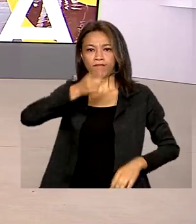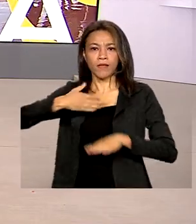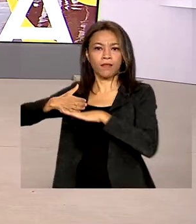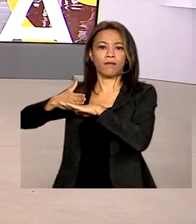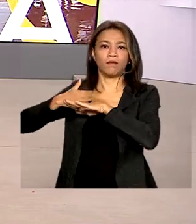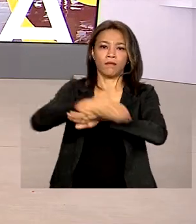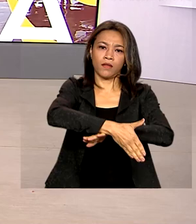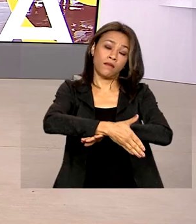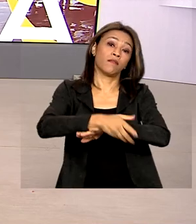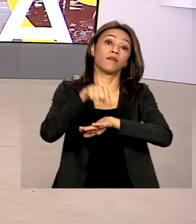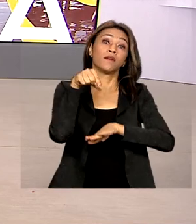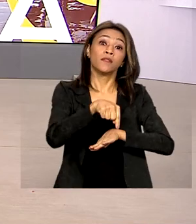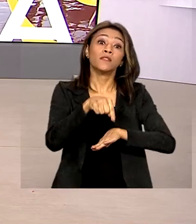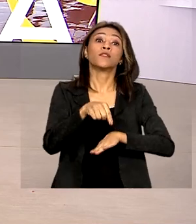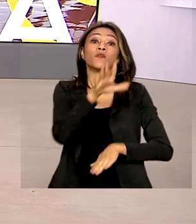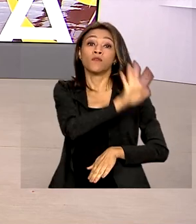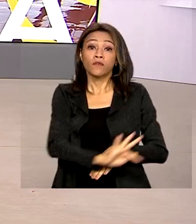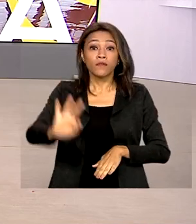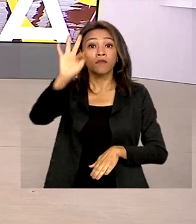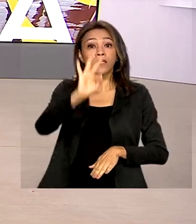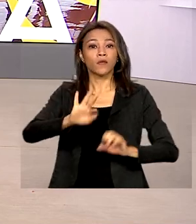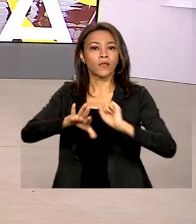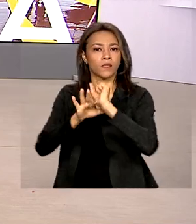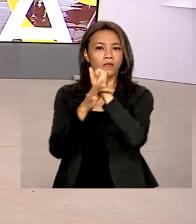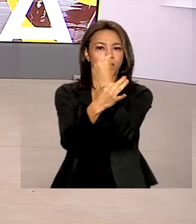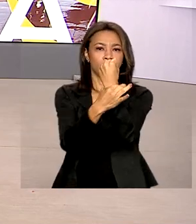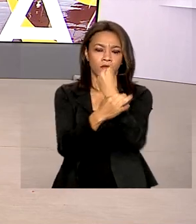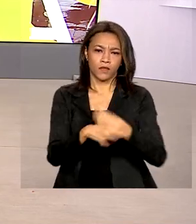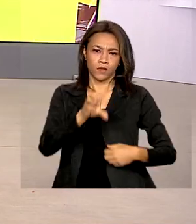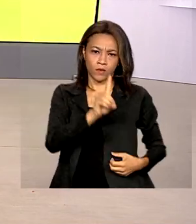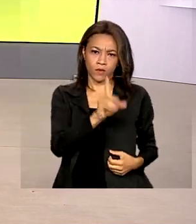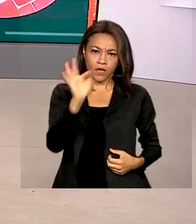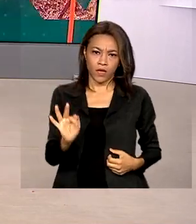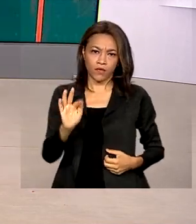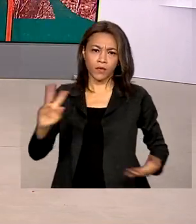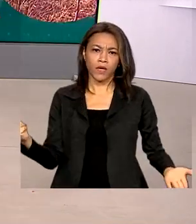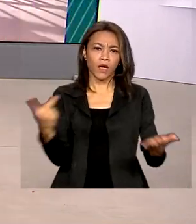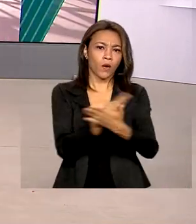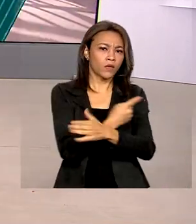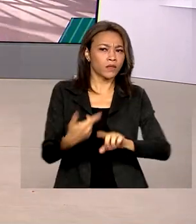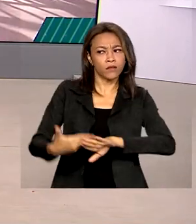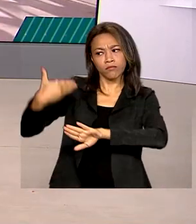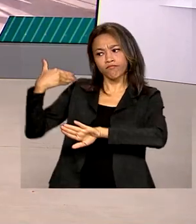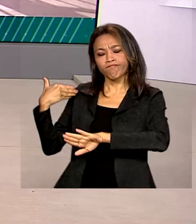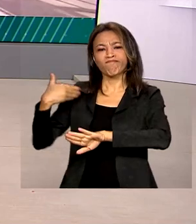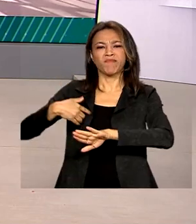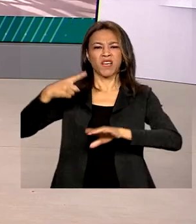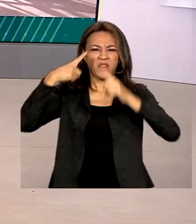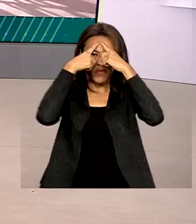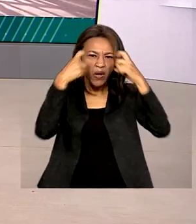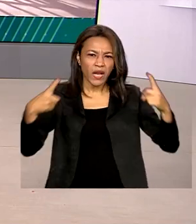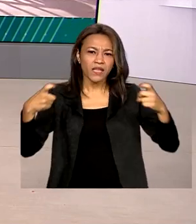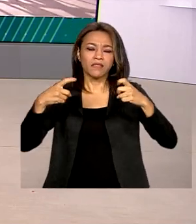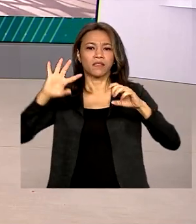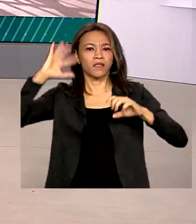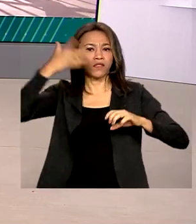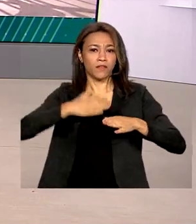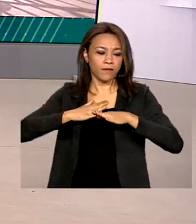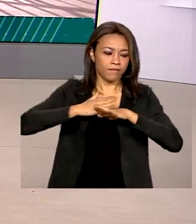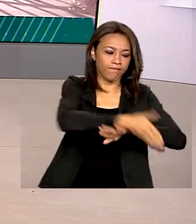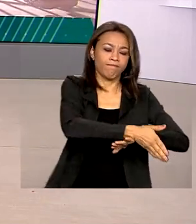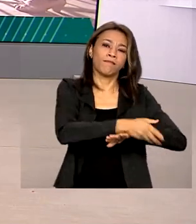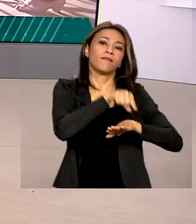na segurança pública do Distrito Federal após atos violentos que resultaram na invasão do Congresso, Planalto